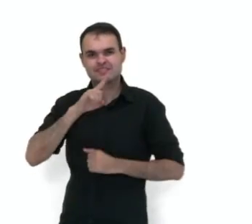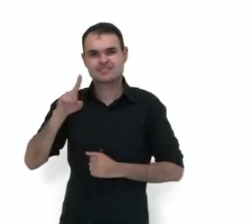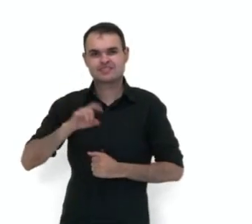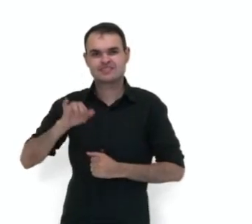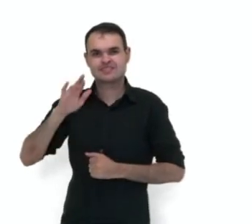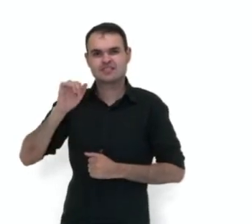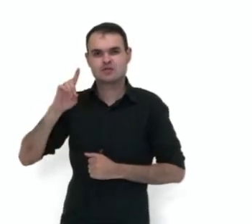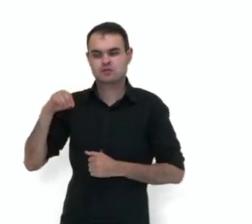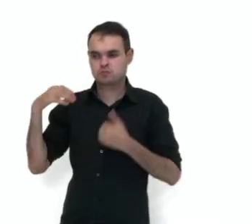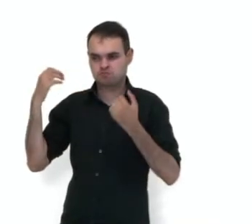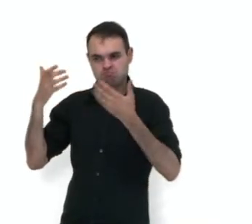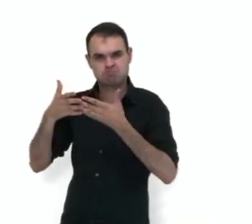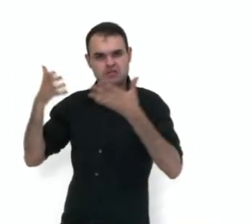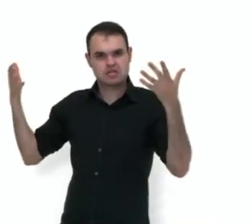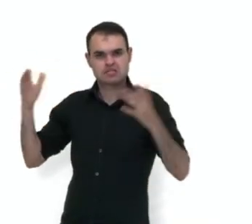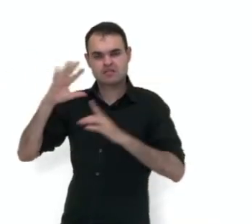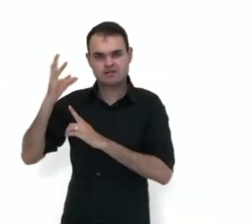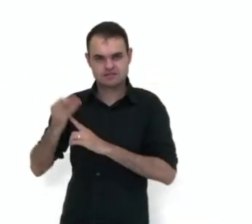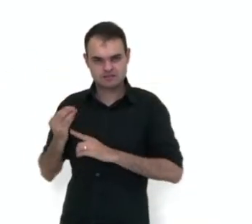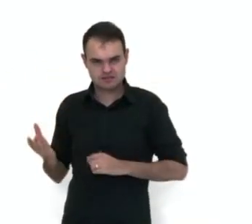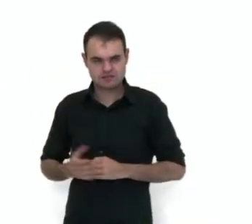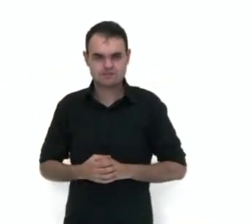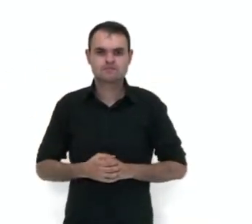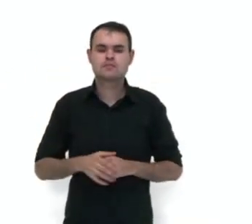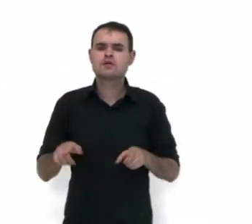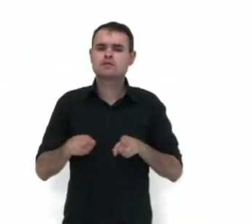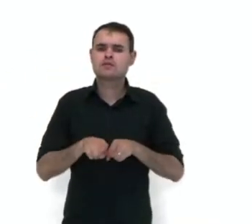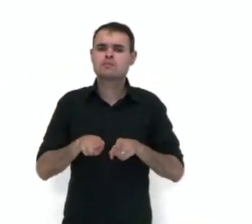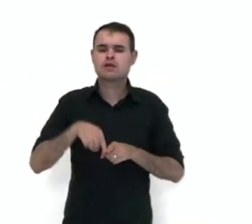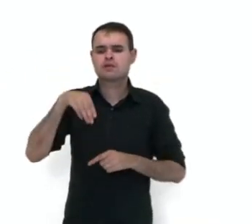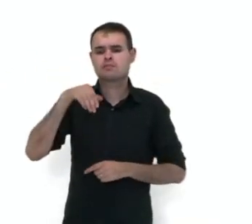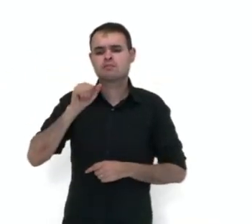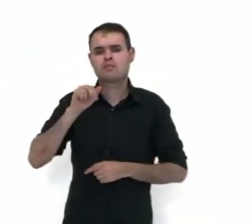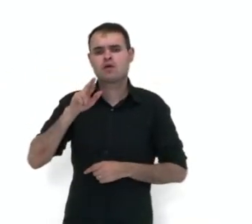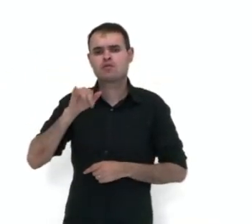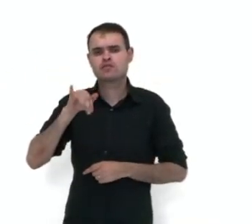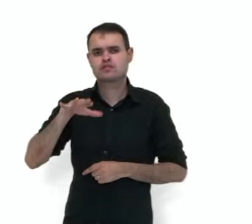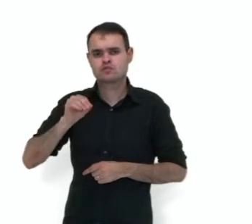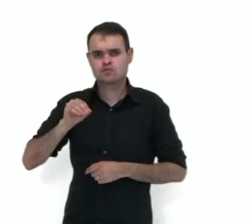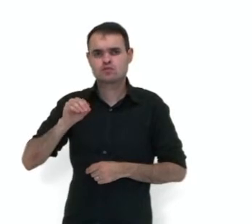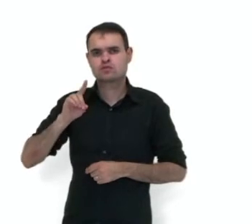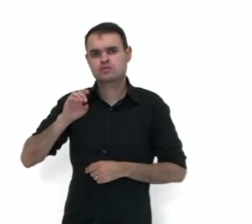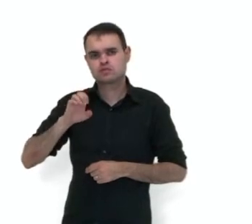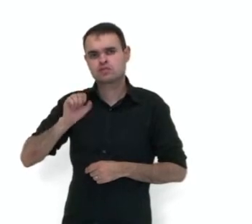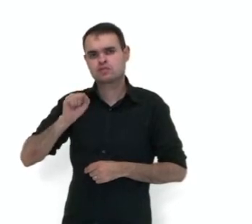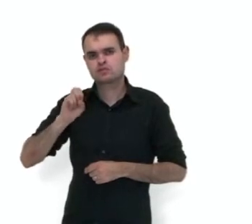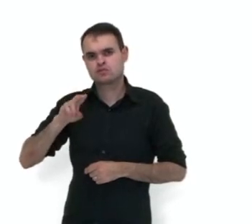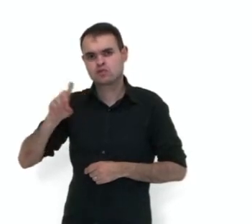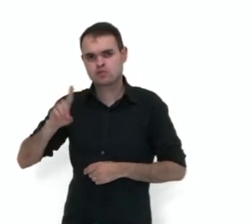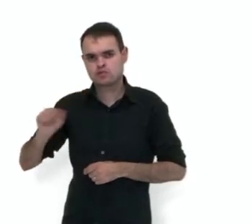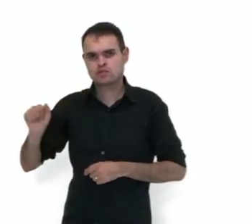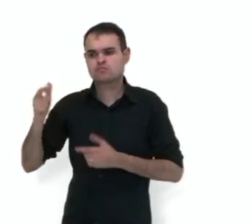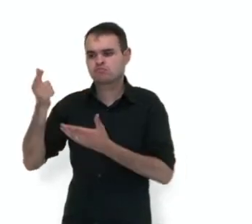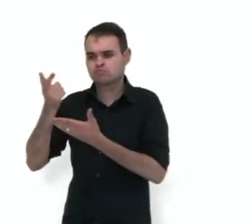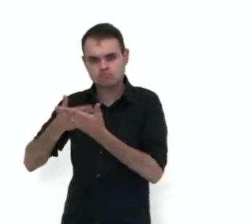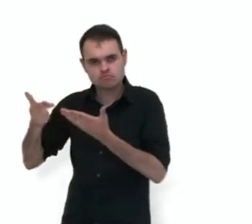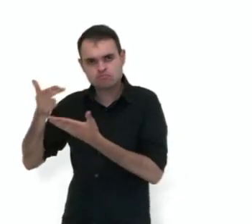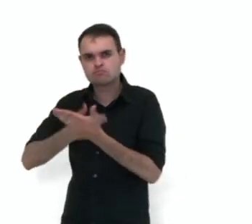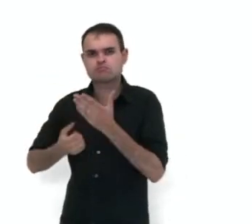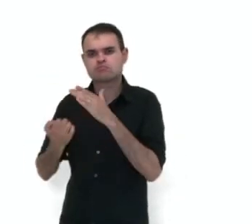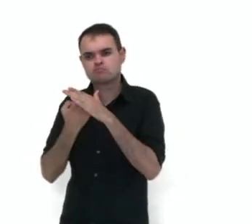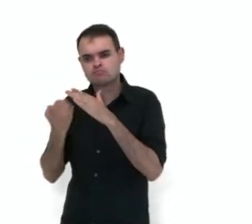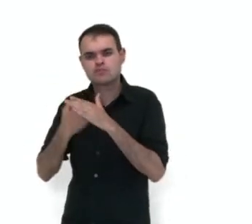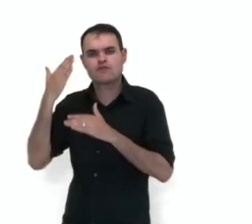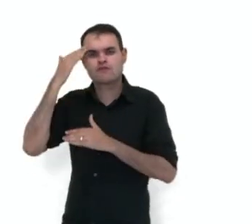um grande artista o e Maurício de Sousa que é um cartunista empresário escritor brasileiro e um dos